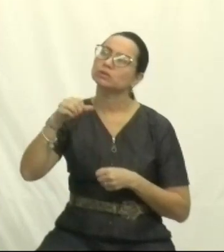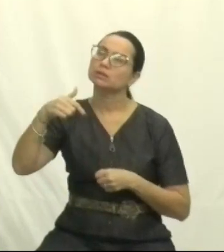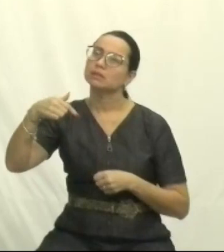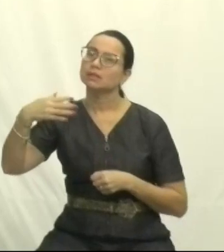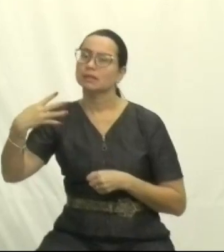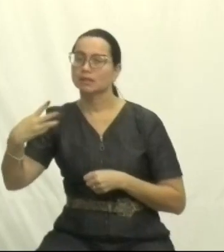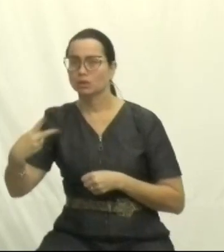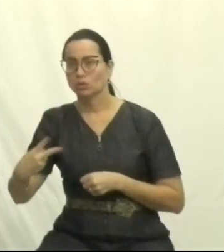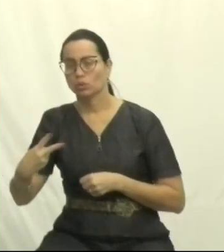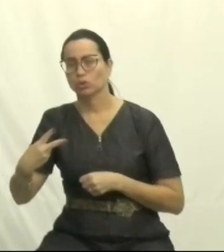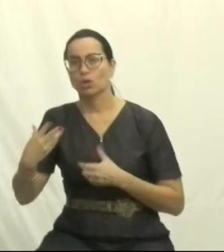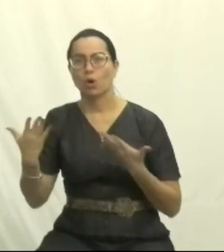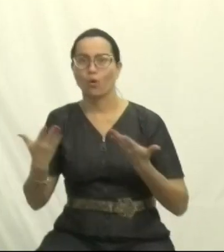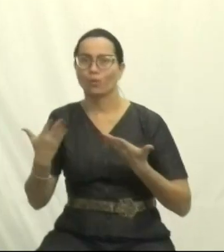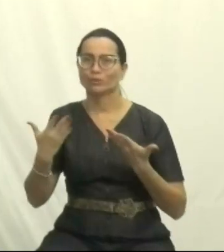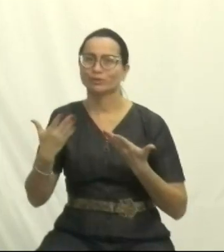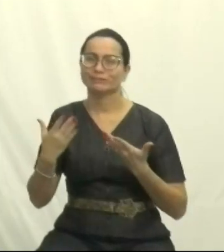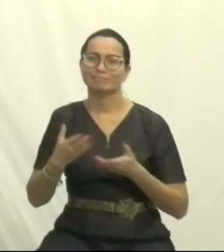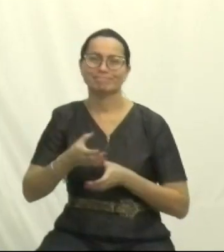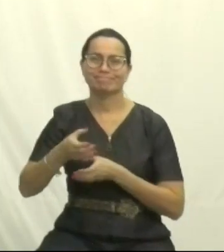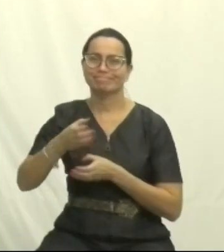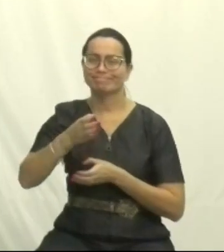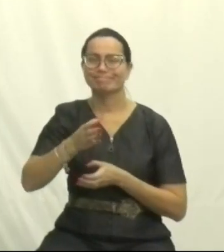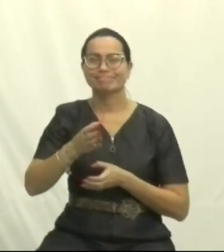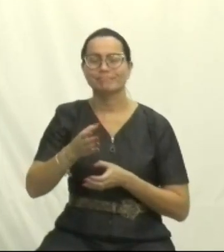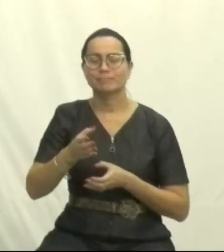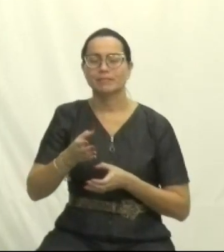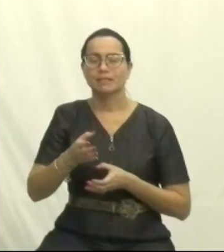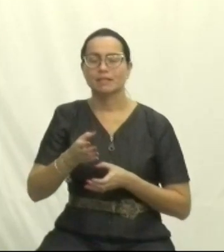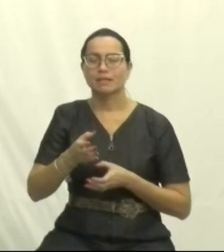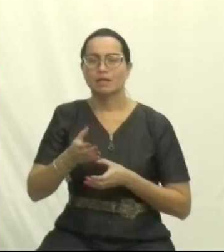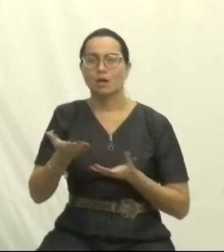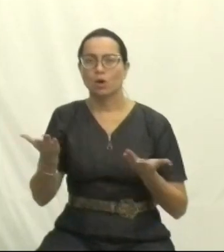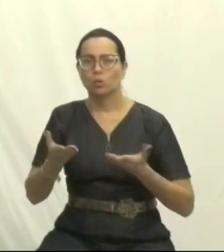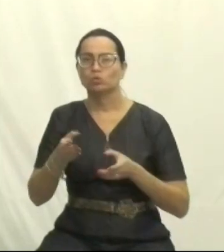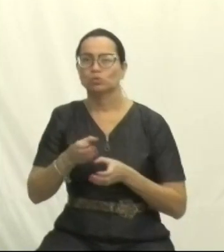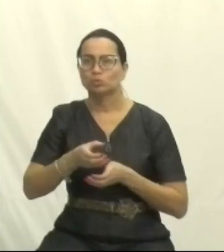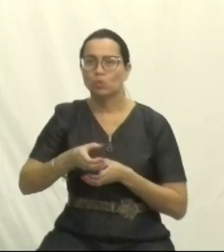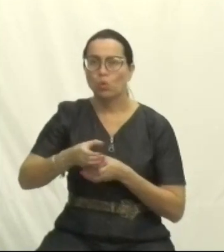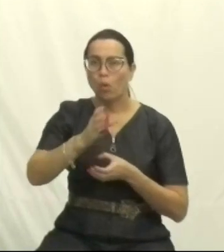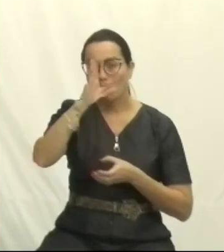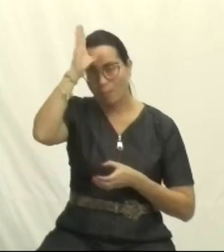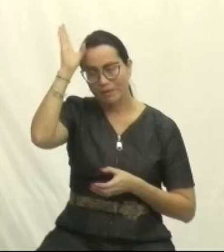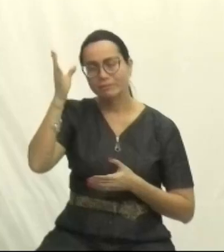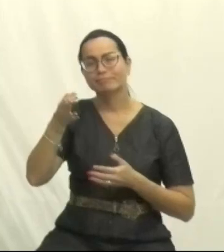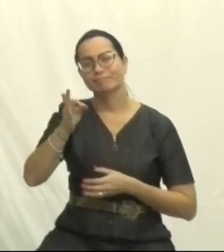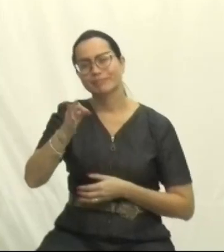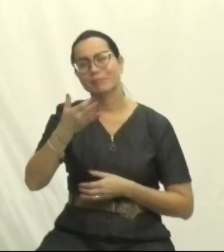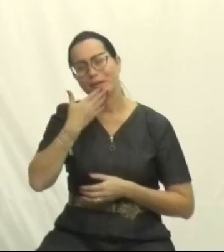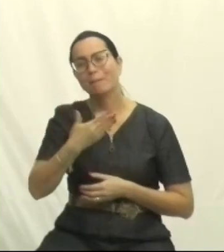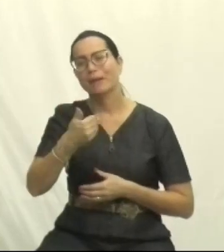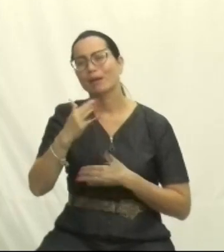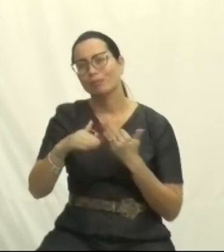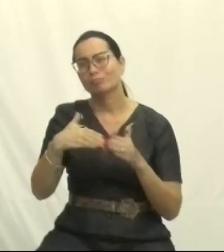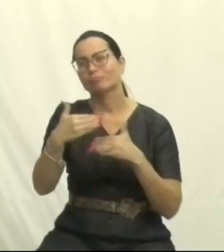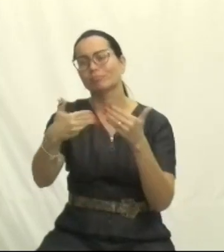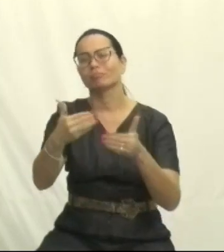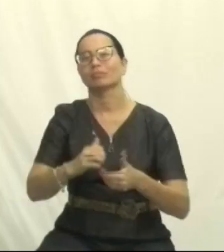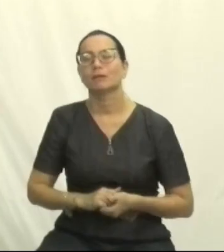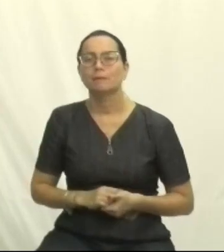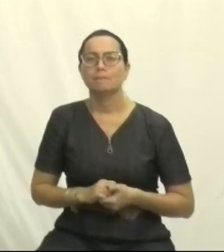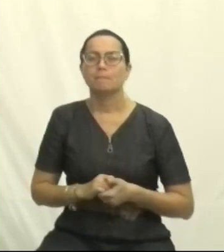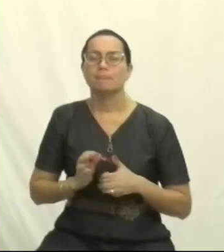não gozaria aí de tanta credibilidade perante a sociedade, né? Eu sempre falo, não adianta ter equipamentos, viaturas